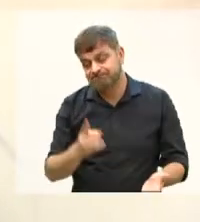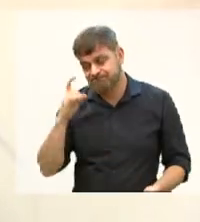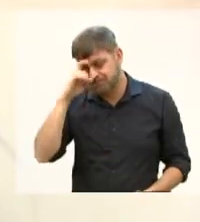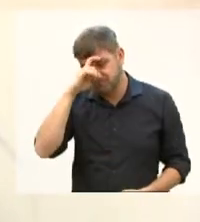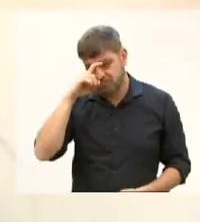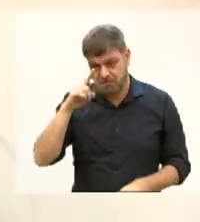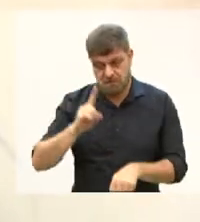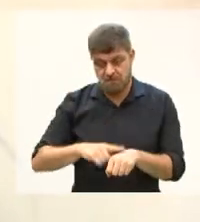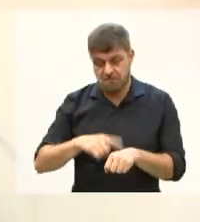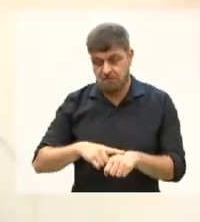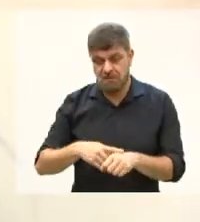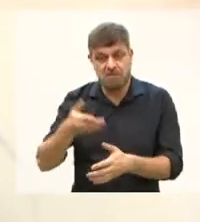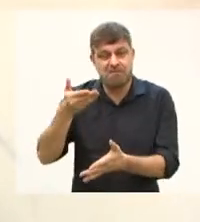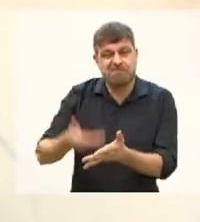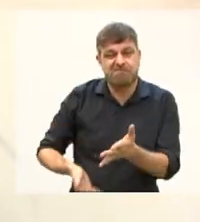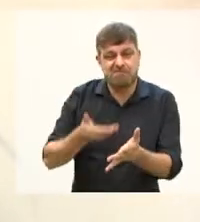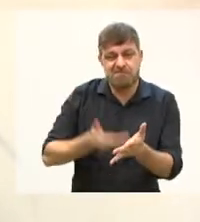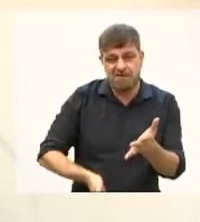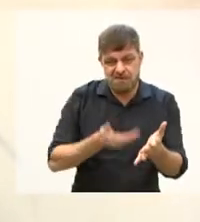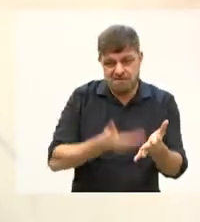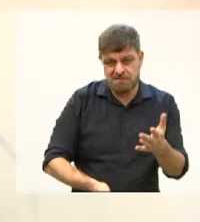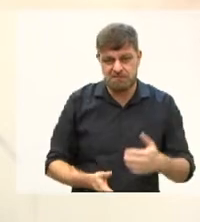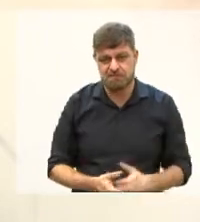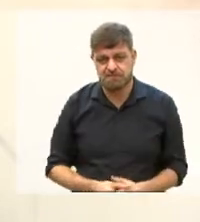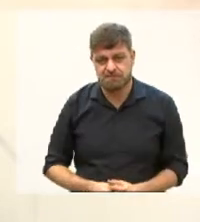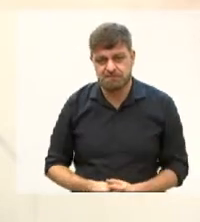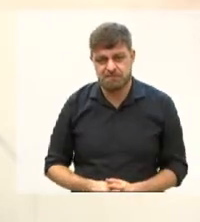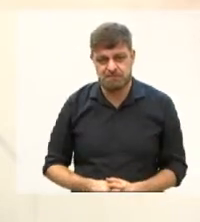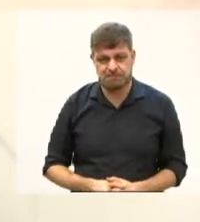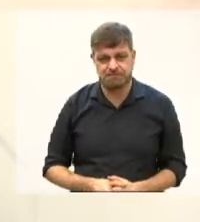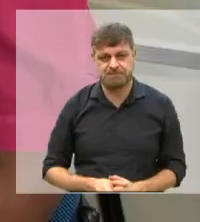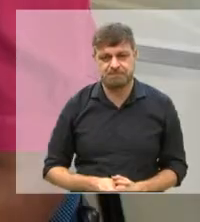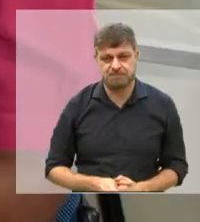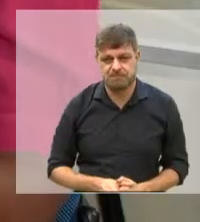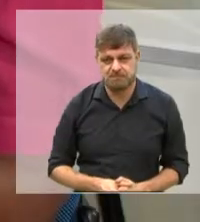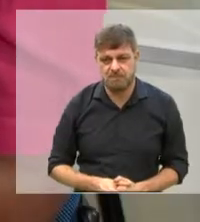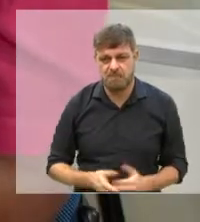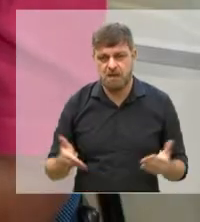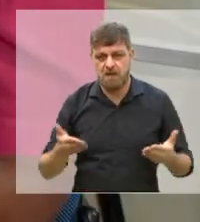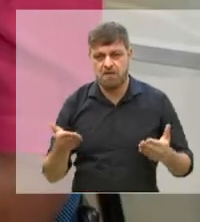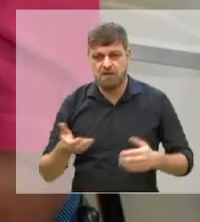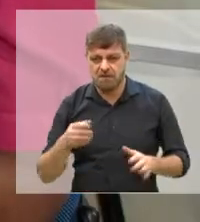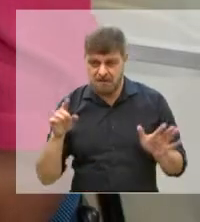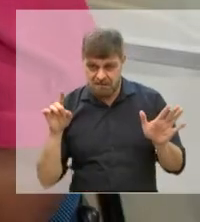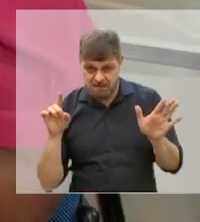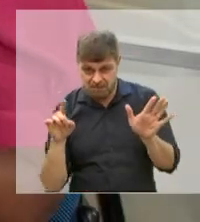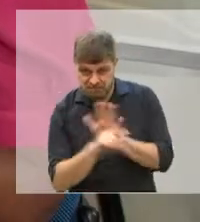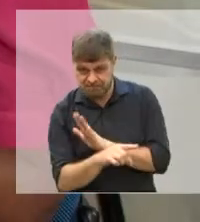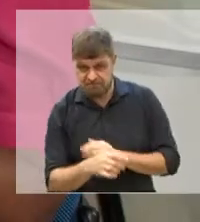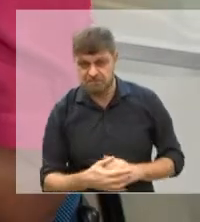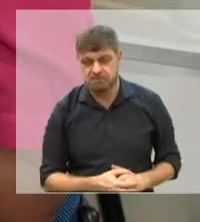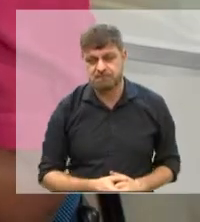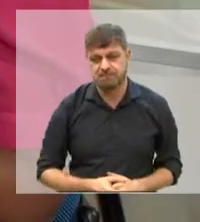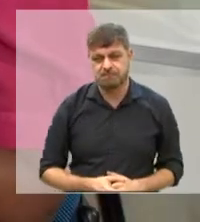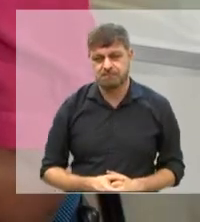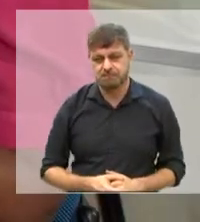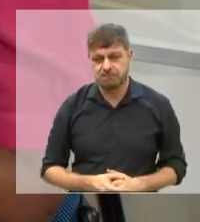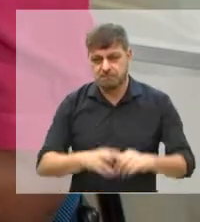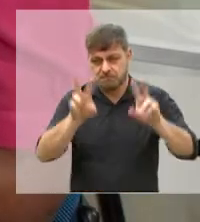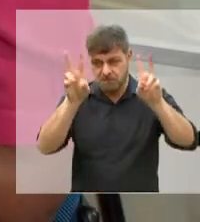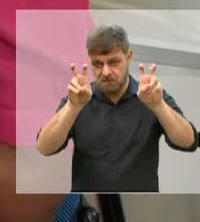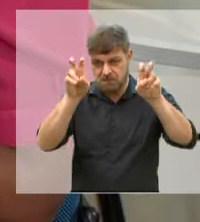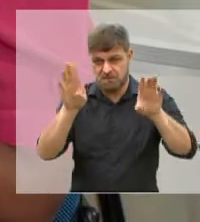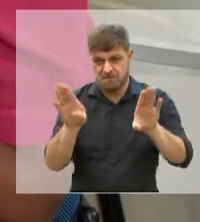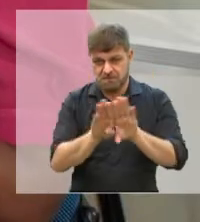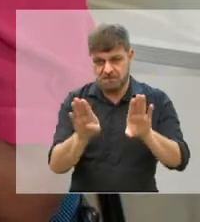foi um tempo desperdiçado em todos os sentidos. Agora, eu queria até perguntar para você, Dirce, também sobre essa questão